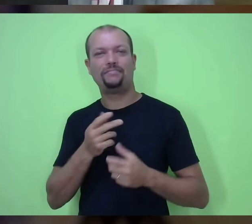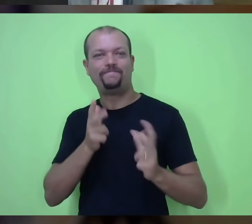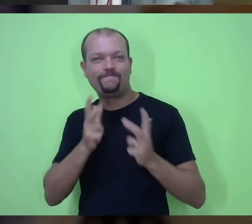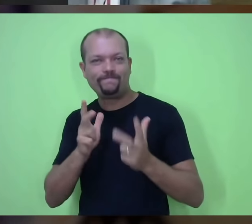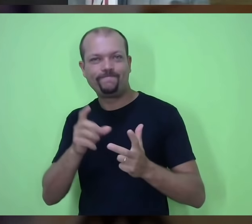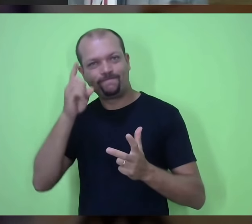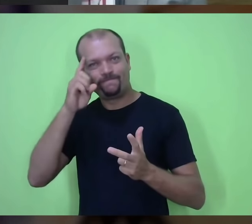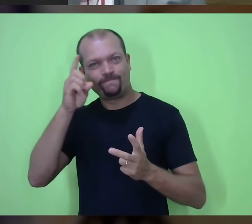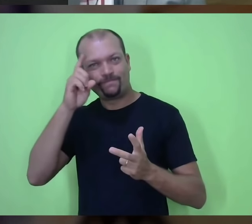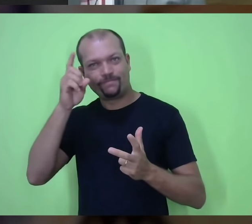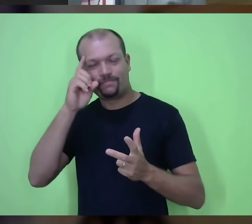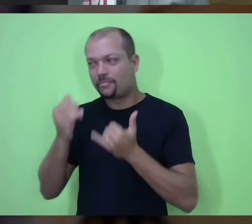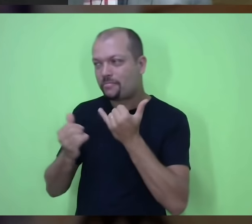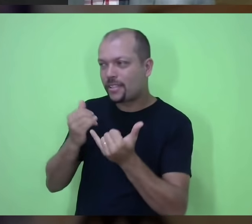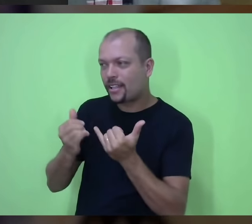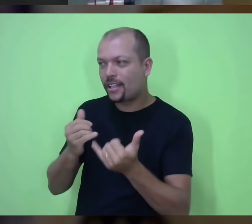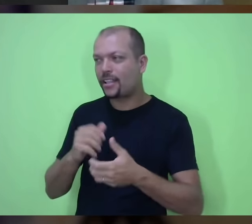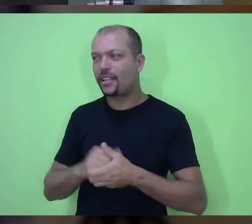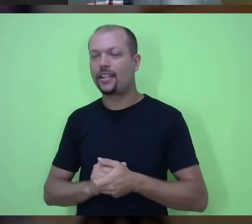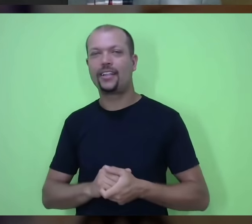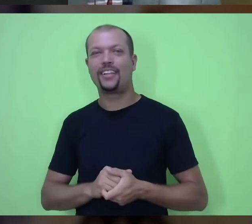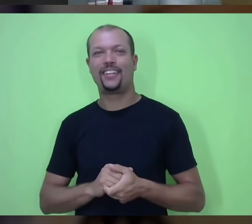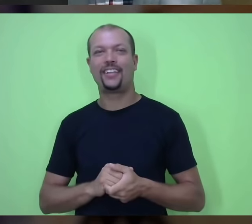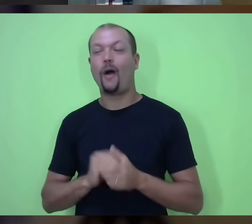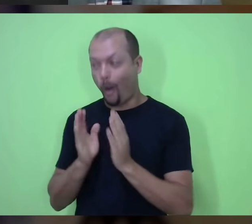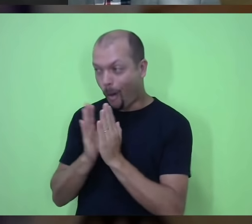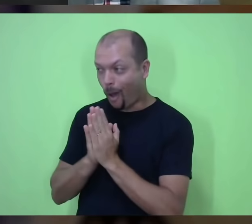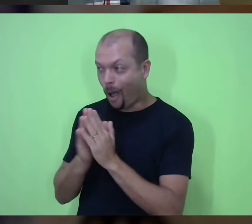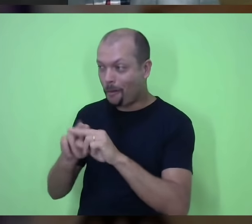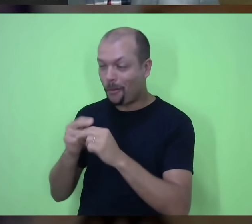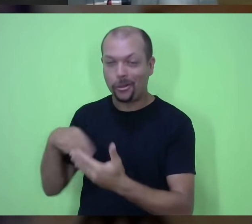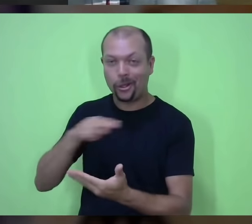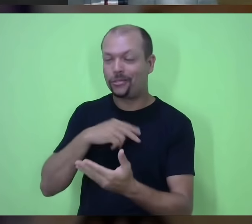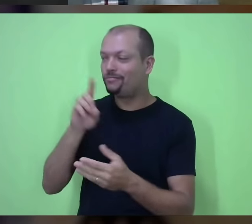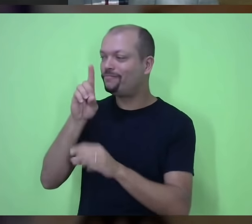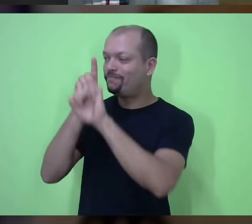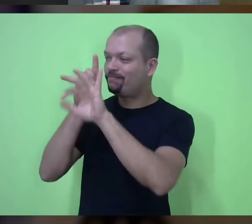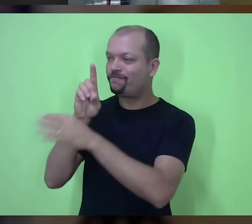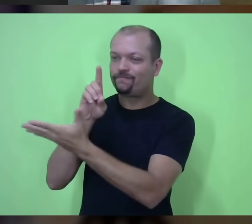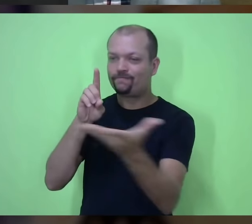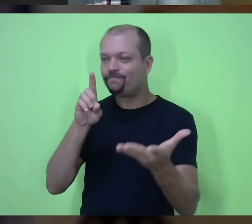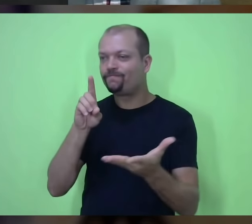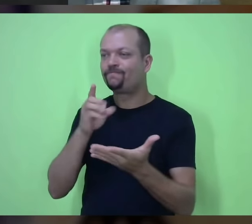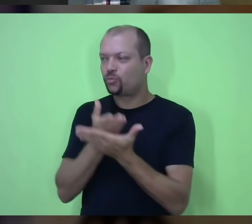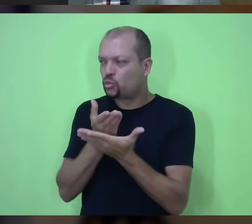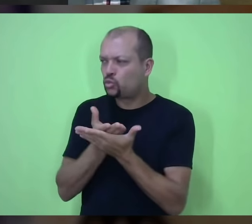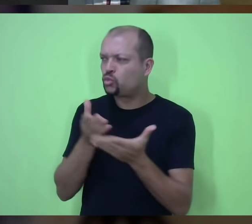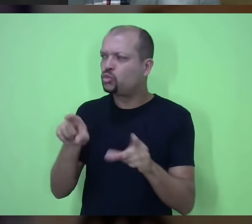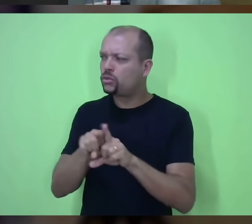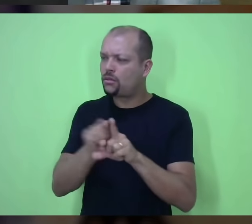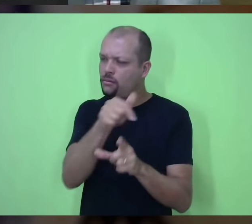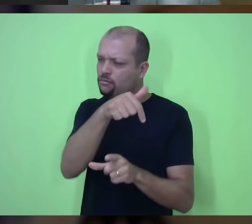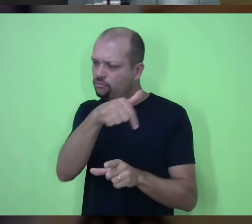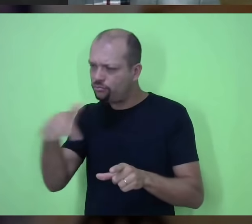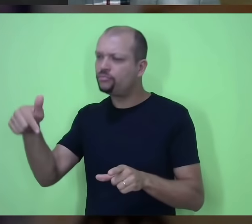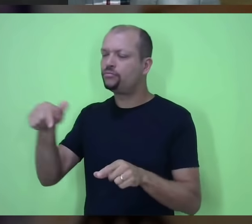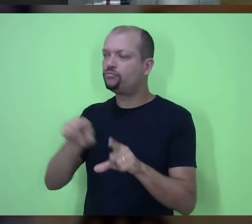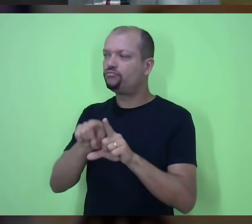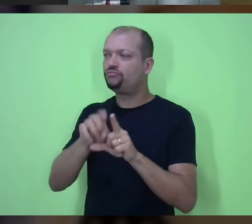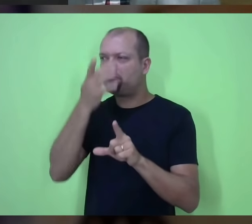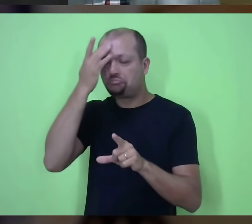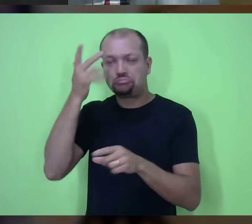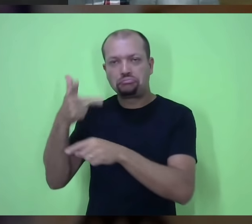conversar, mas eu fiz essa brincadeira. Faça oração nesse momento, pedindo que Deus abençoe a nós aqui, essa semana, quem